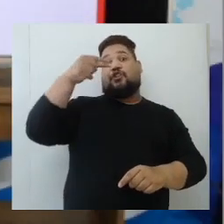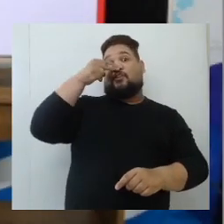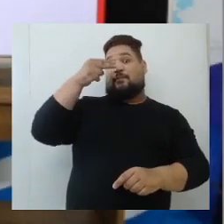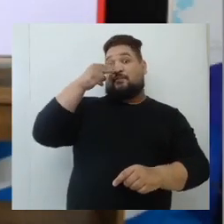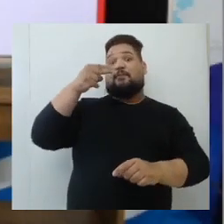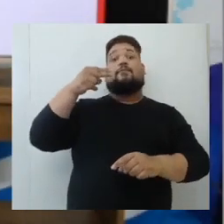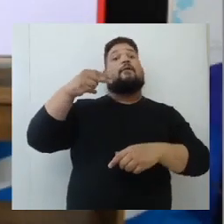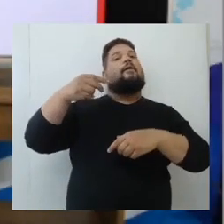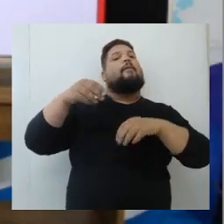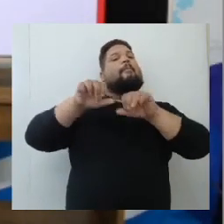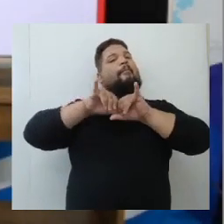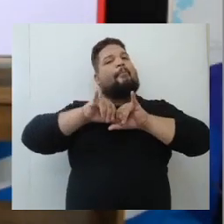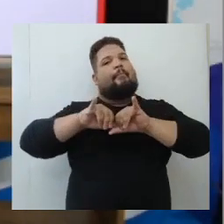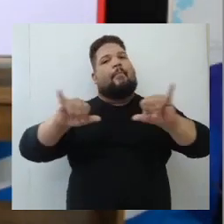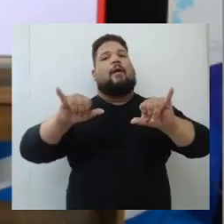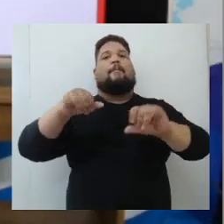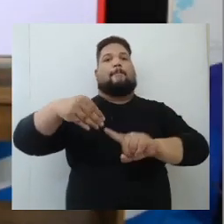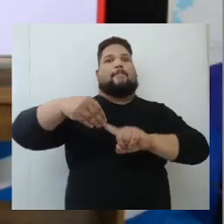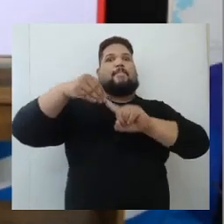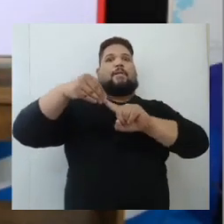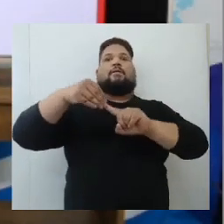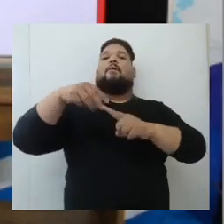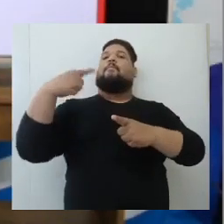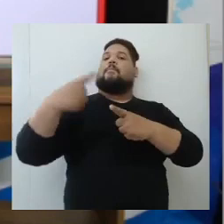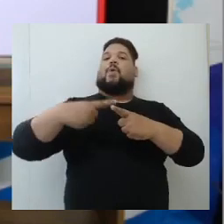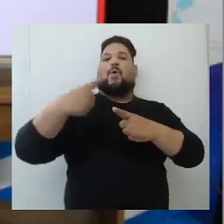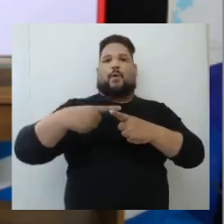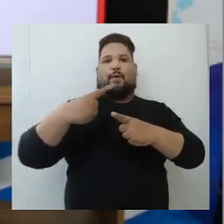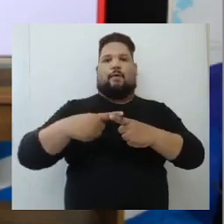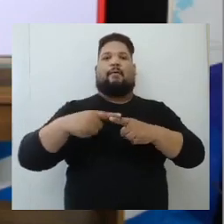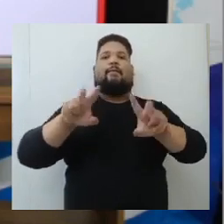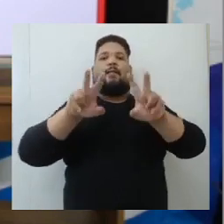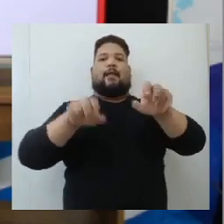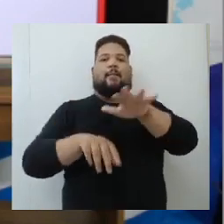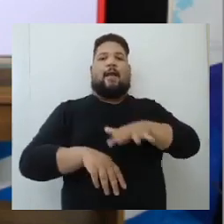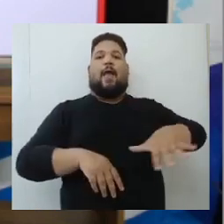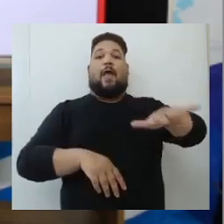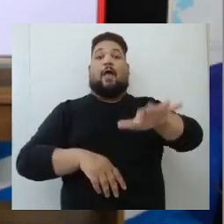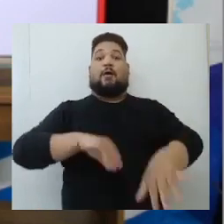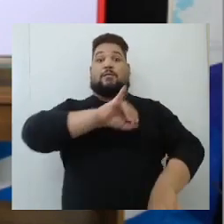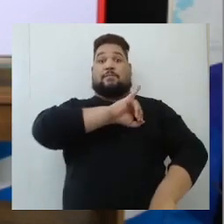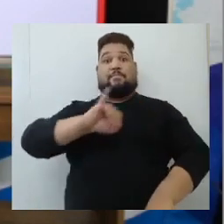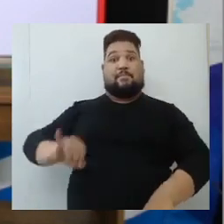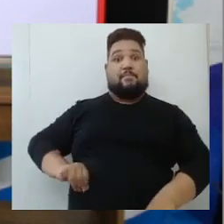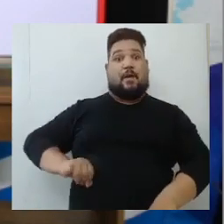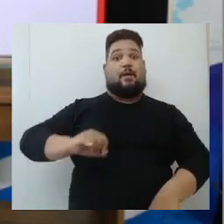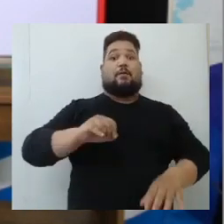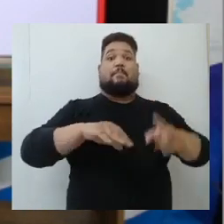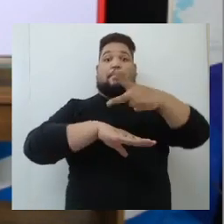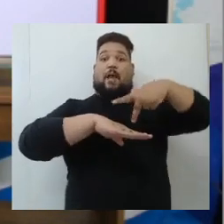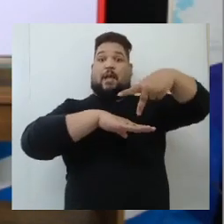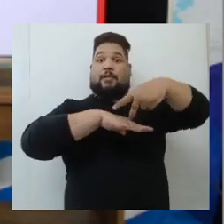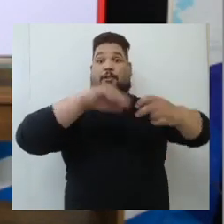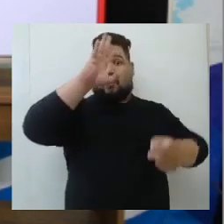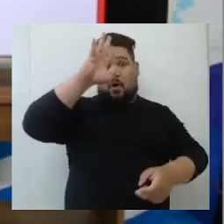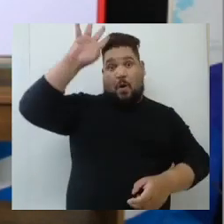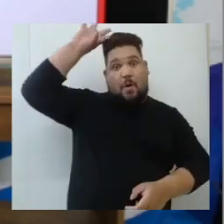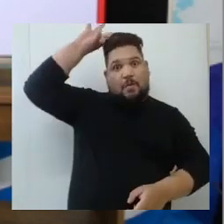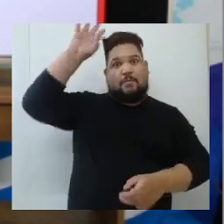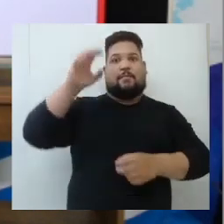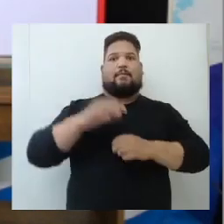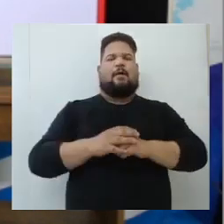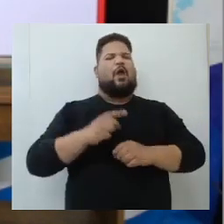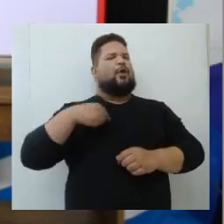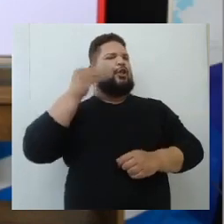principalmente após as questões tratadas durante o Império Romano. Tranquilão, eu estou tentando ser o mais